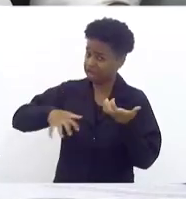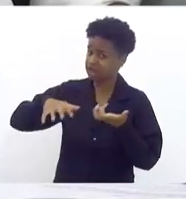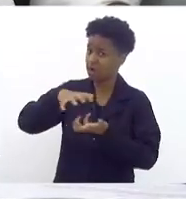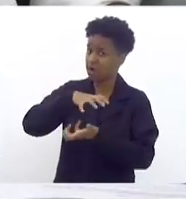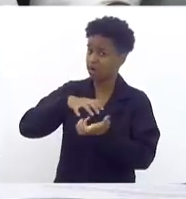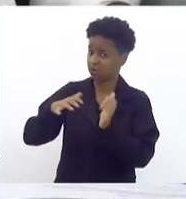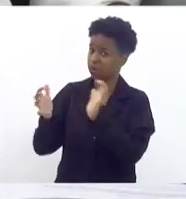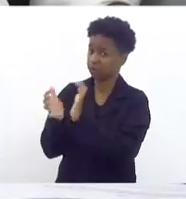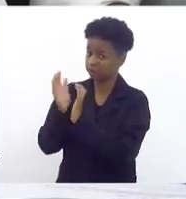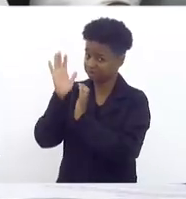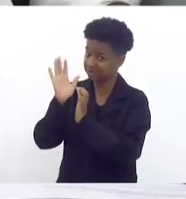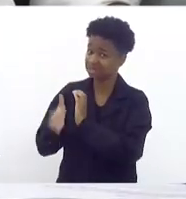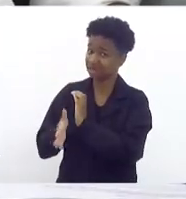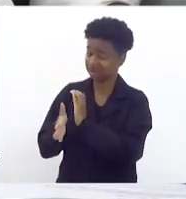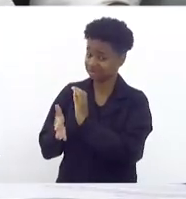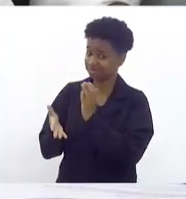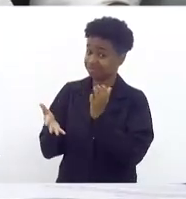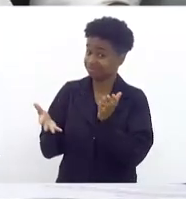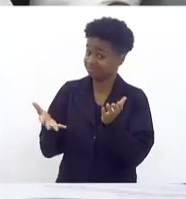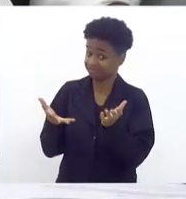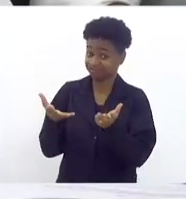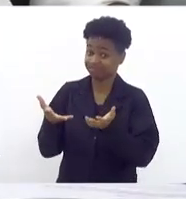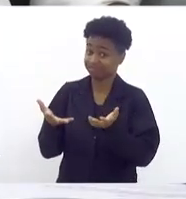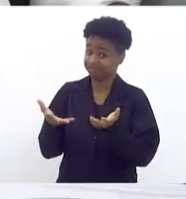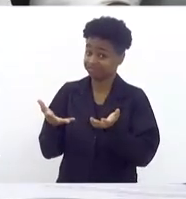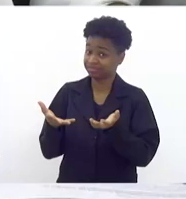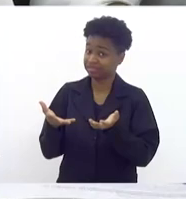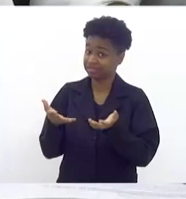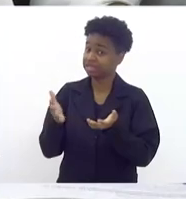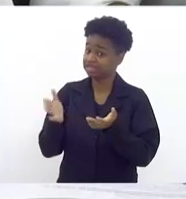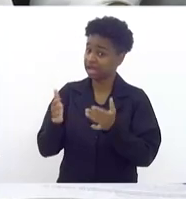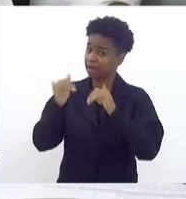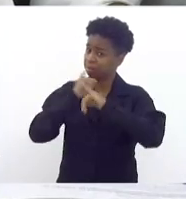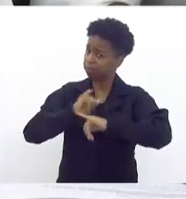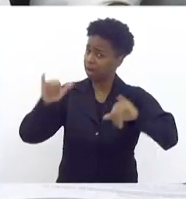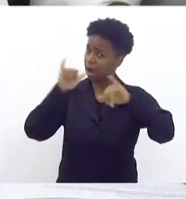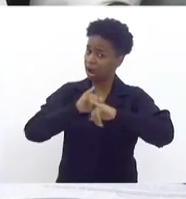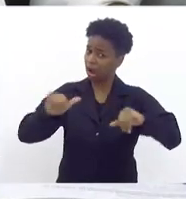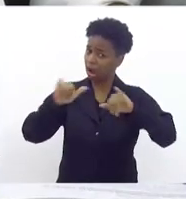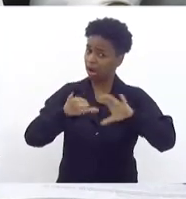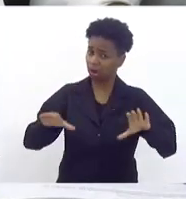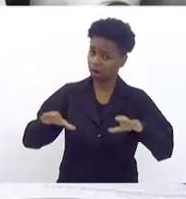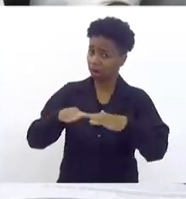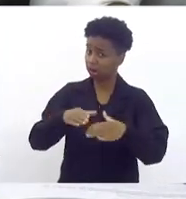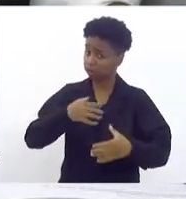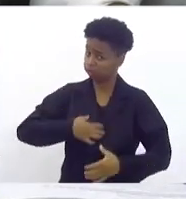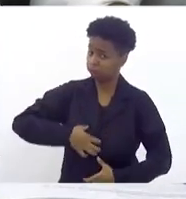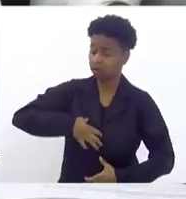já muitas vezes é chegada a uma manifestação coletiva de insatisfação.